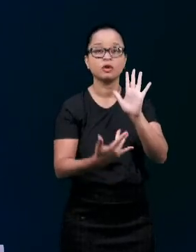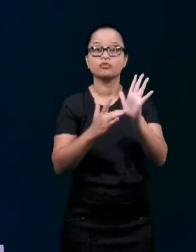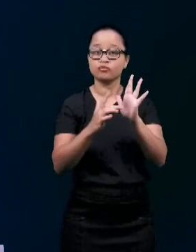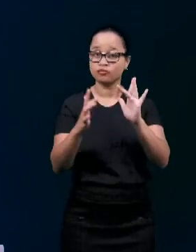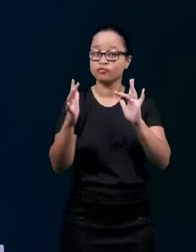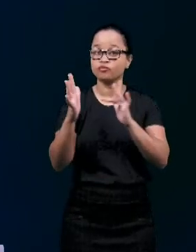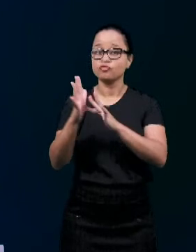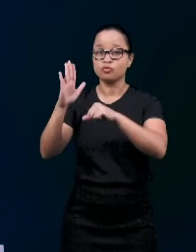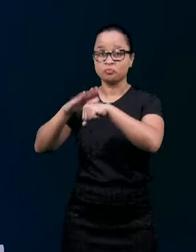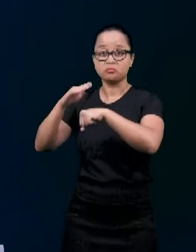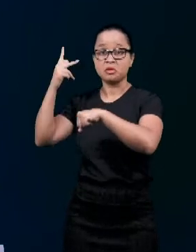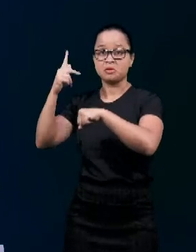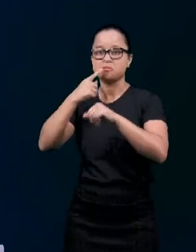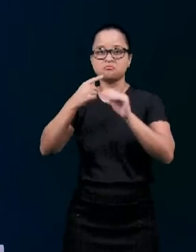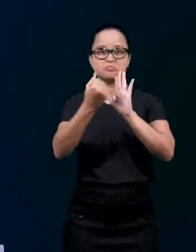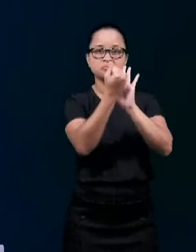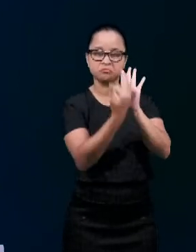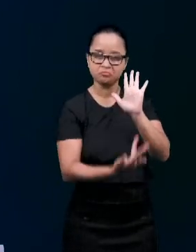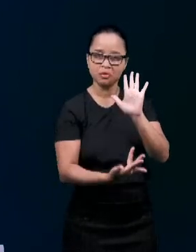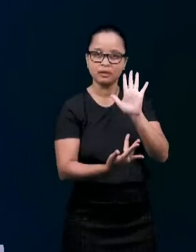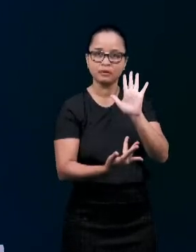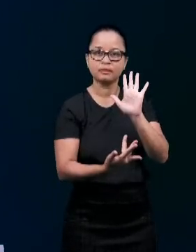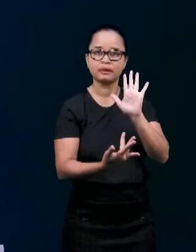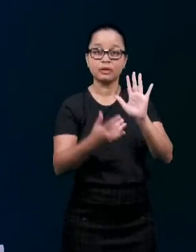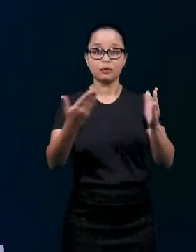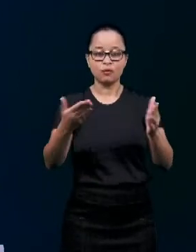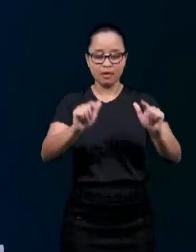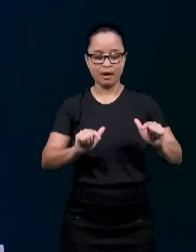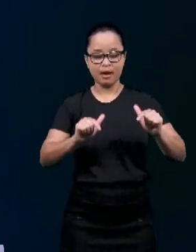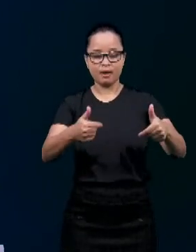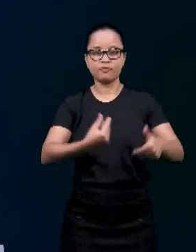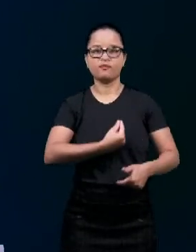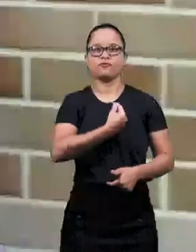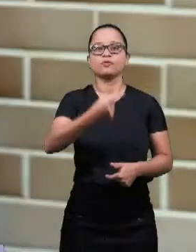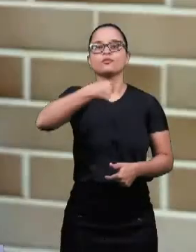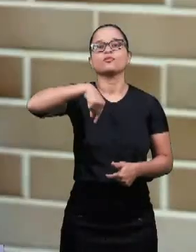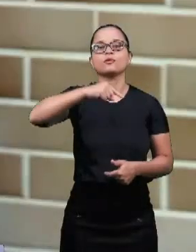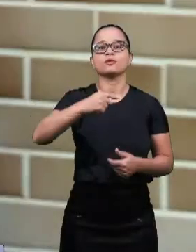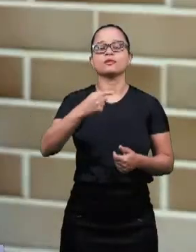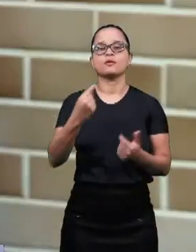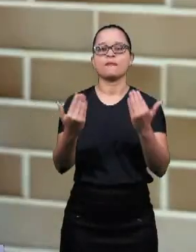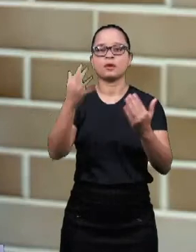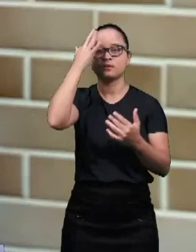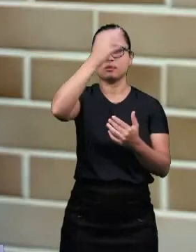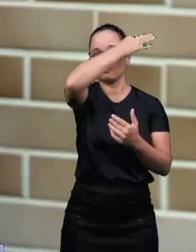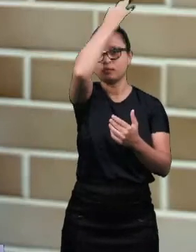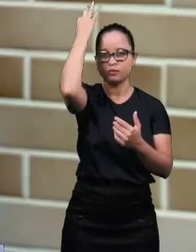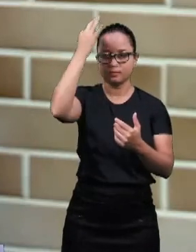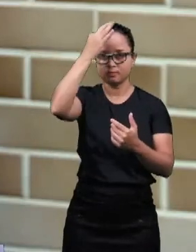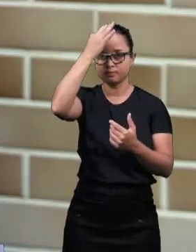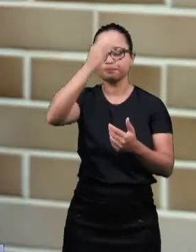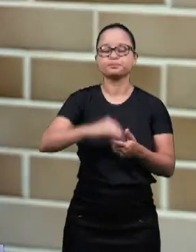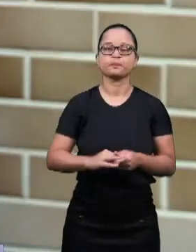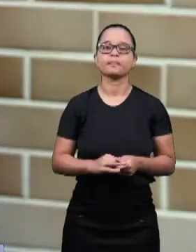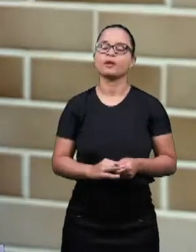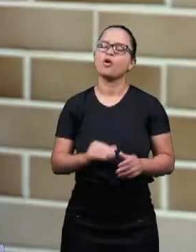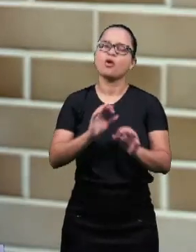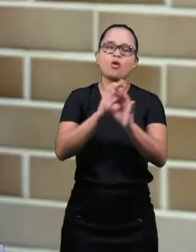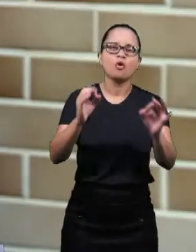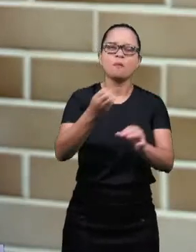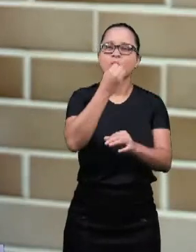ali, e hoje age em nossas vidas através do Espírito Santo. Muito bem, Isabela, a colocação muito bem feita